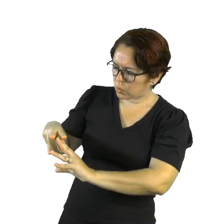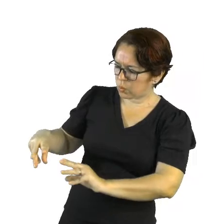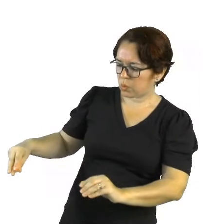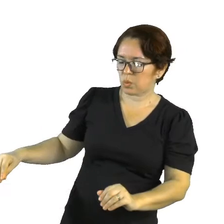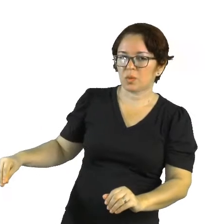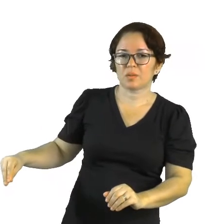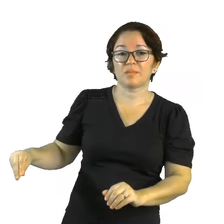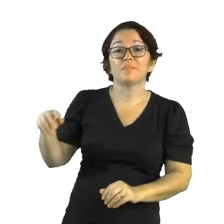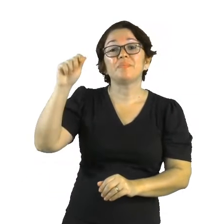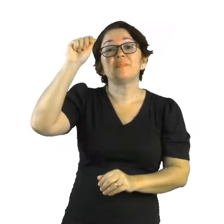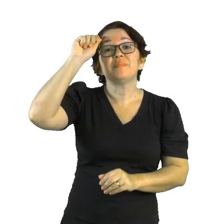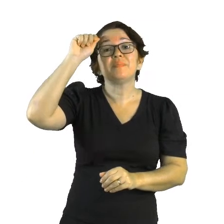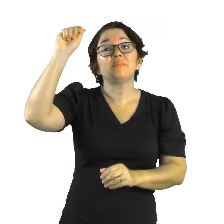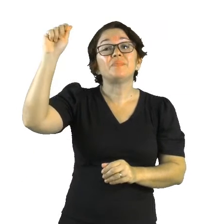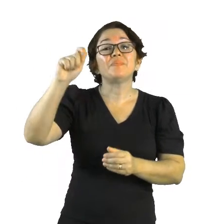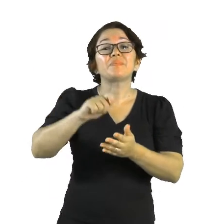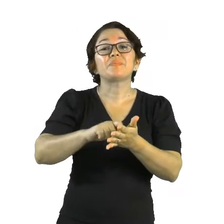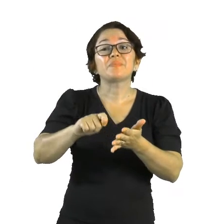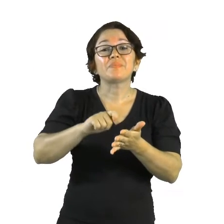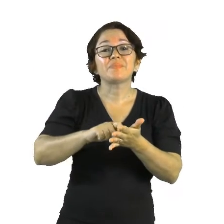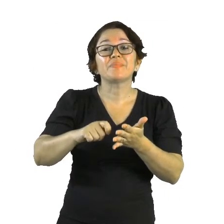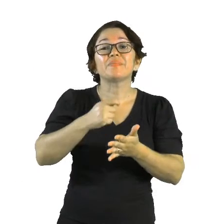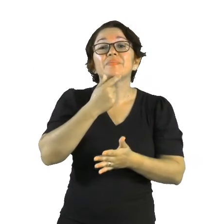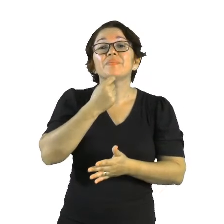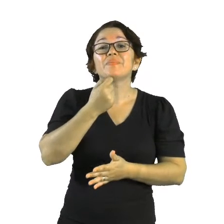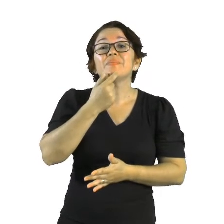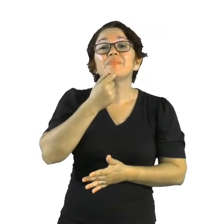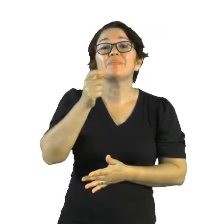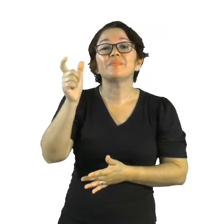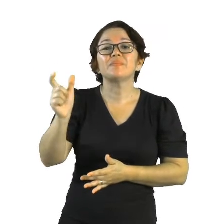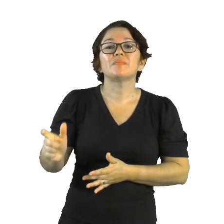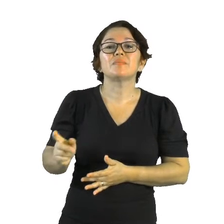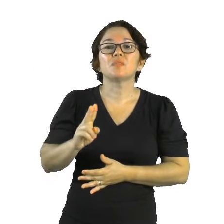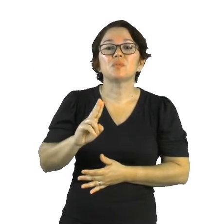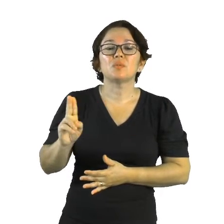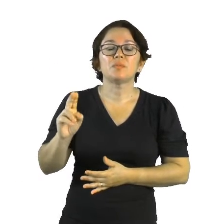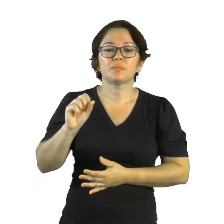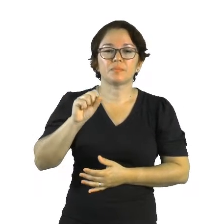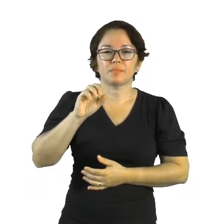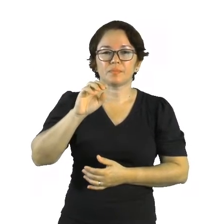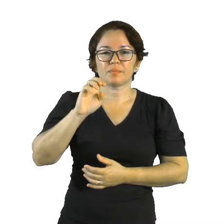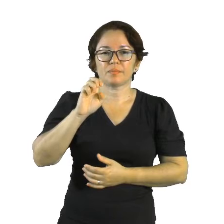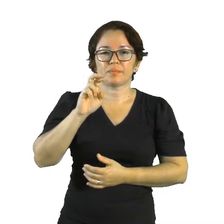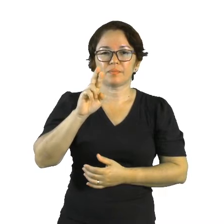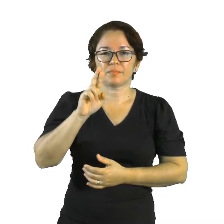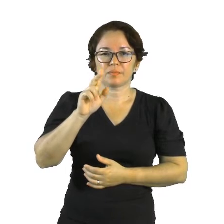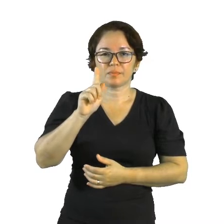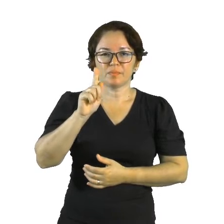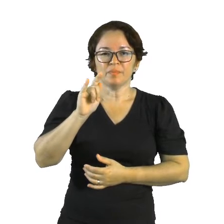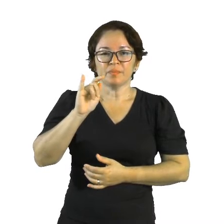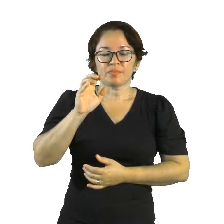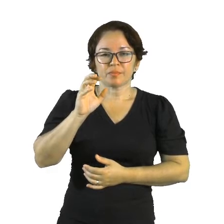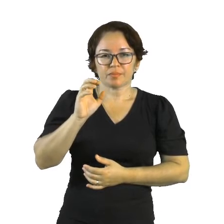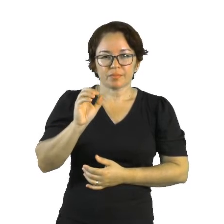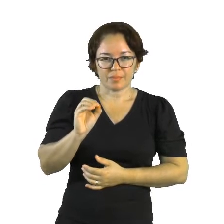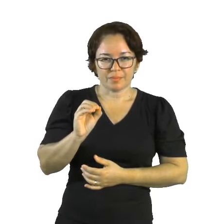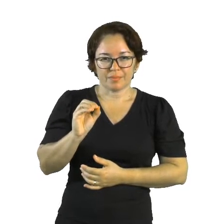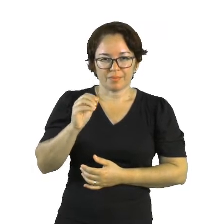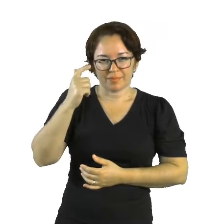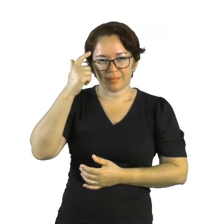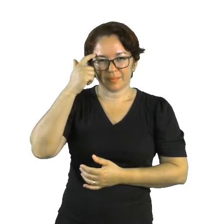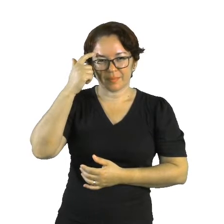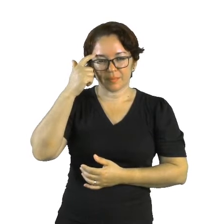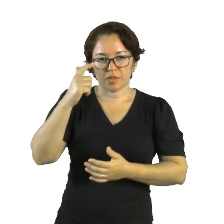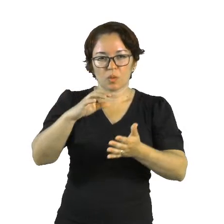Caparelli. E agora? Será que o texto parece um homem? De